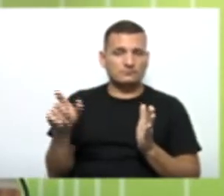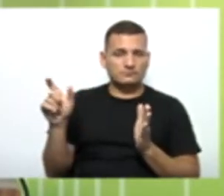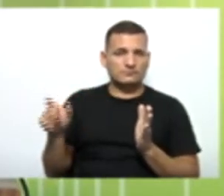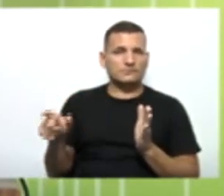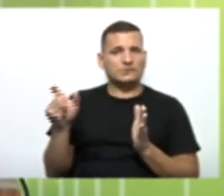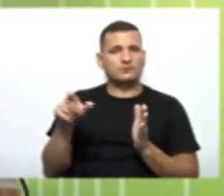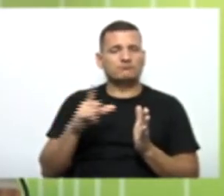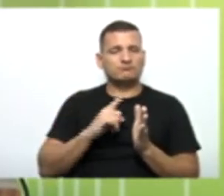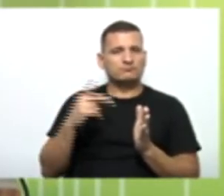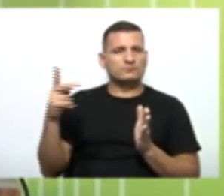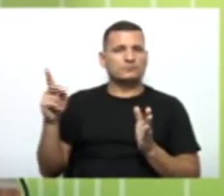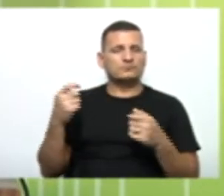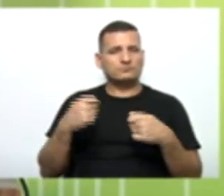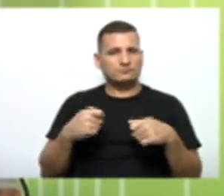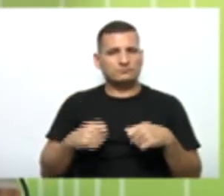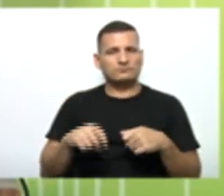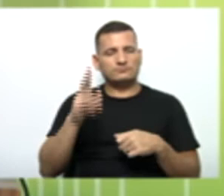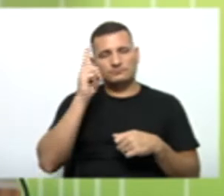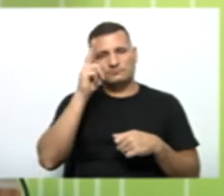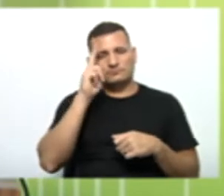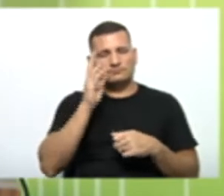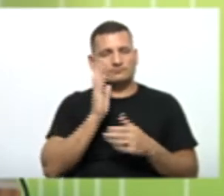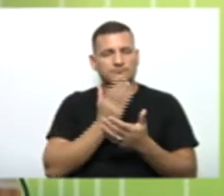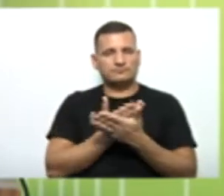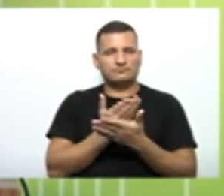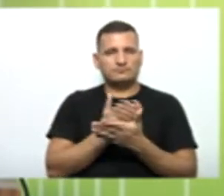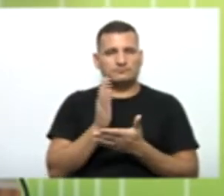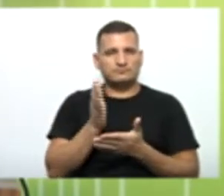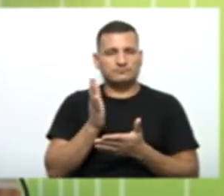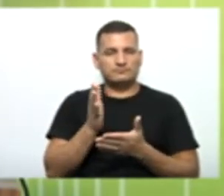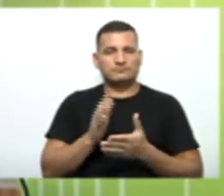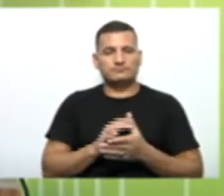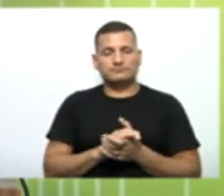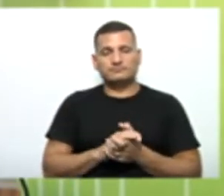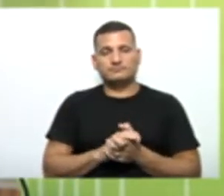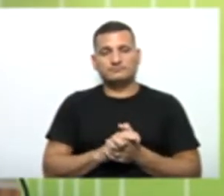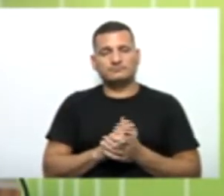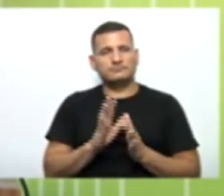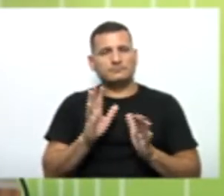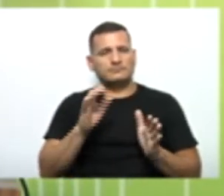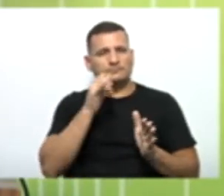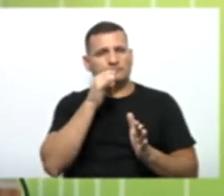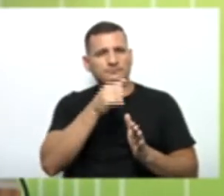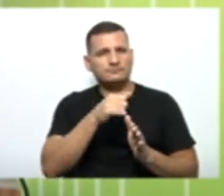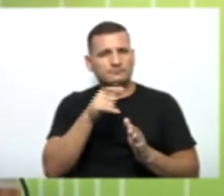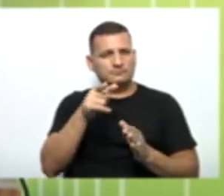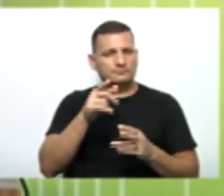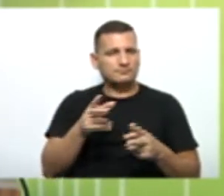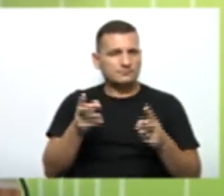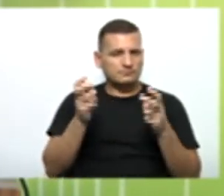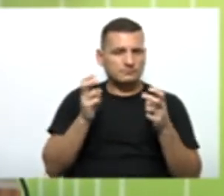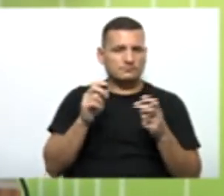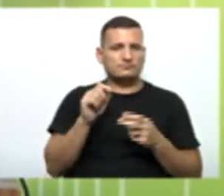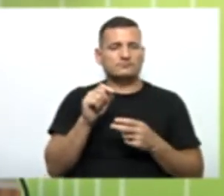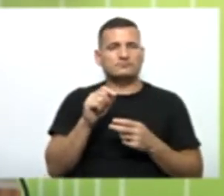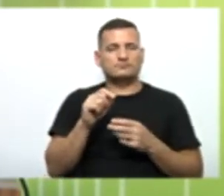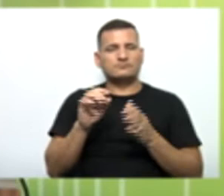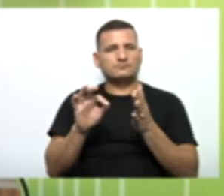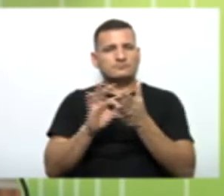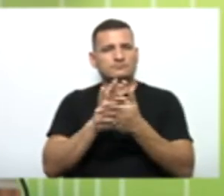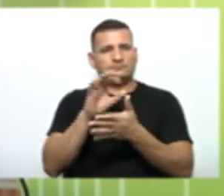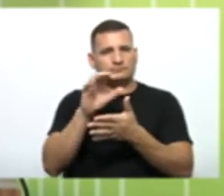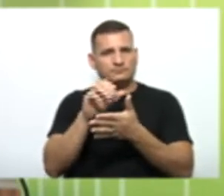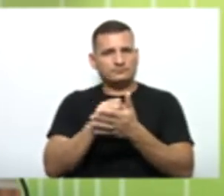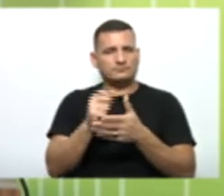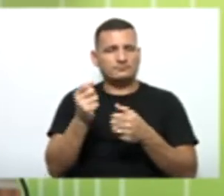sua necessidade. Lembra como que a gente estudou aqui? Mas se você percebeu que dentro da funcionalidade de cadastrar veículo,